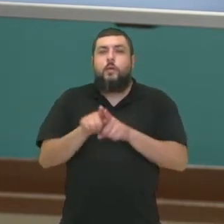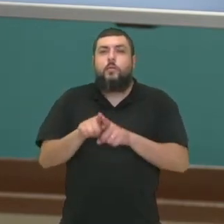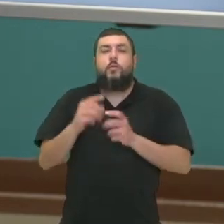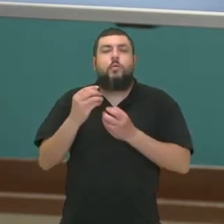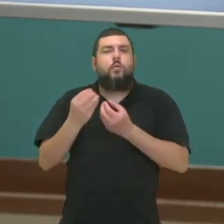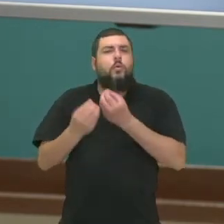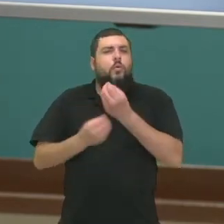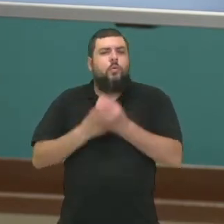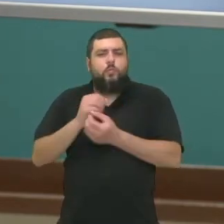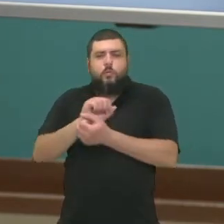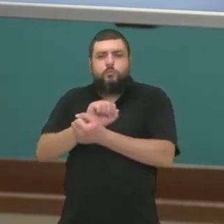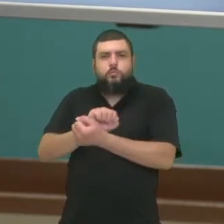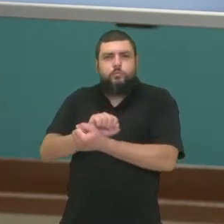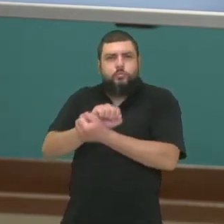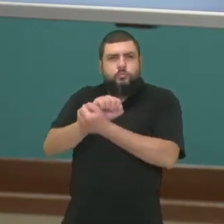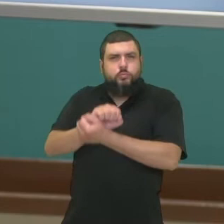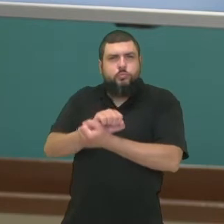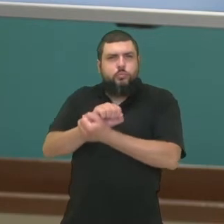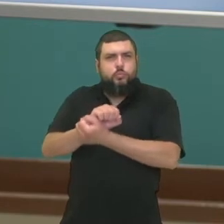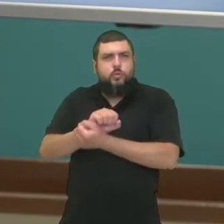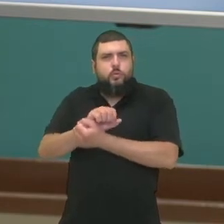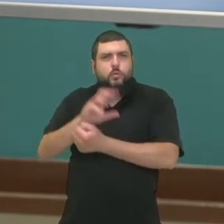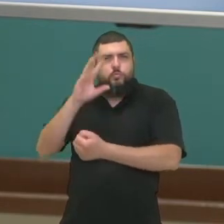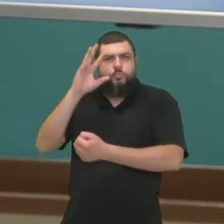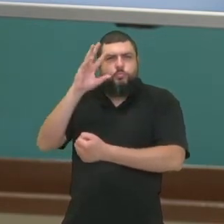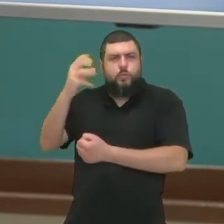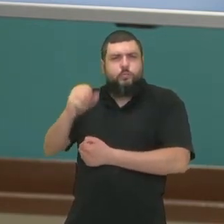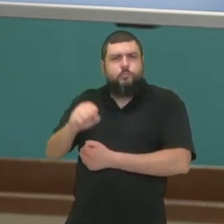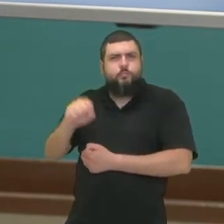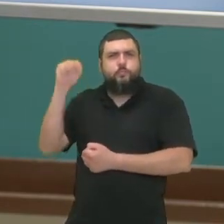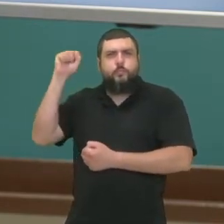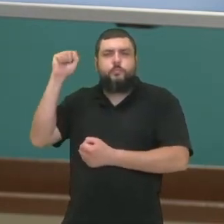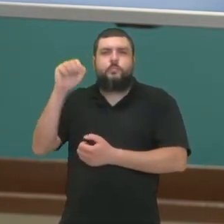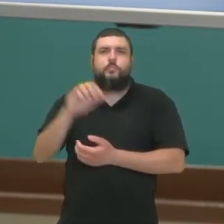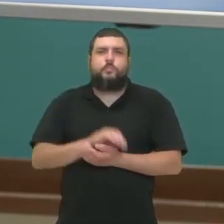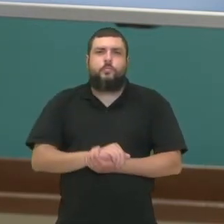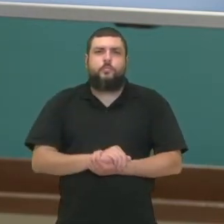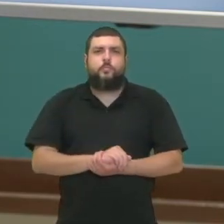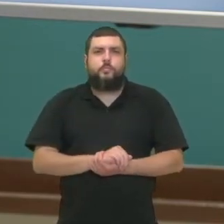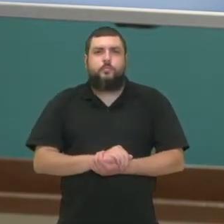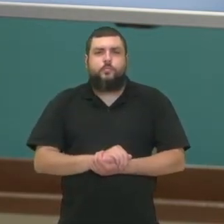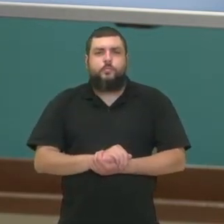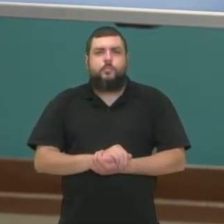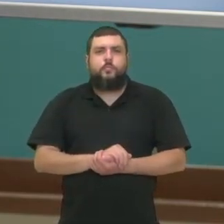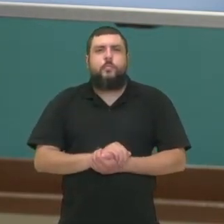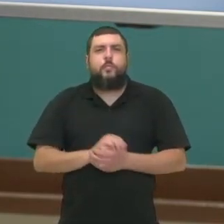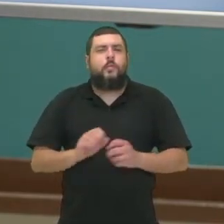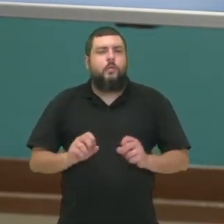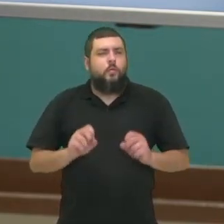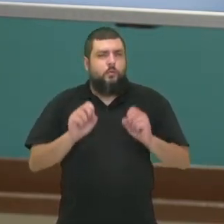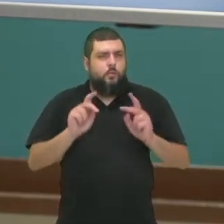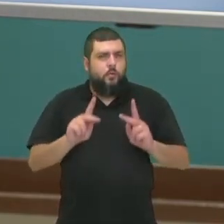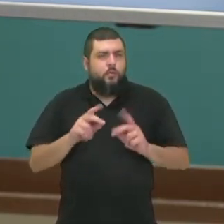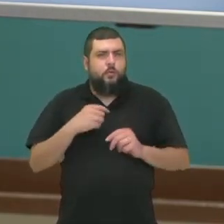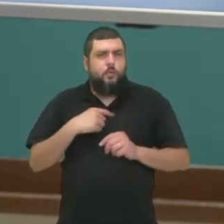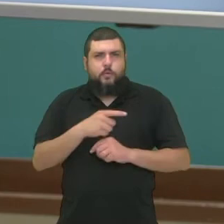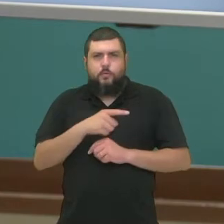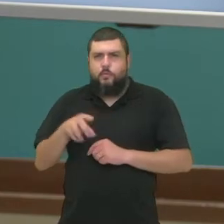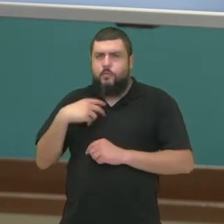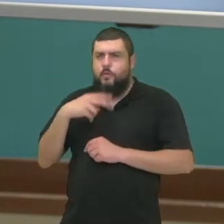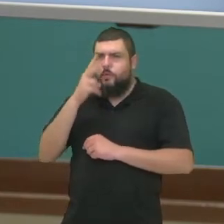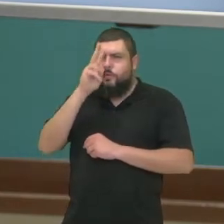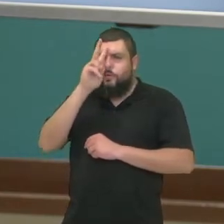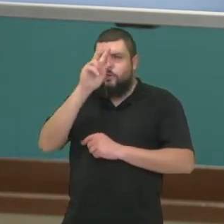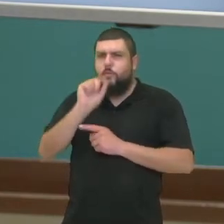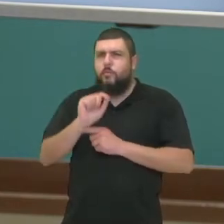gerou movimentos de resistência. Galerinha, será que vocês recordam sobre as guerras